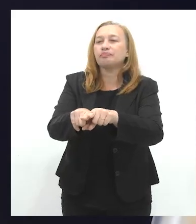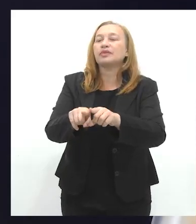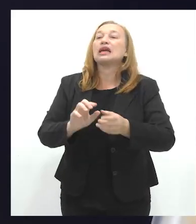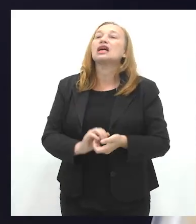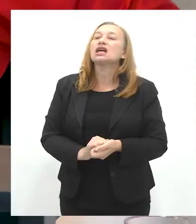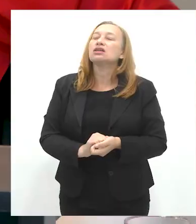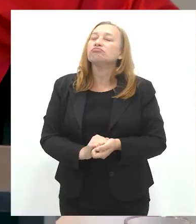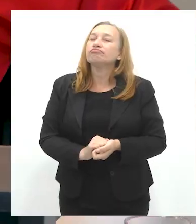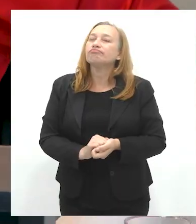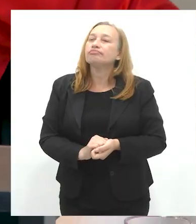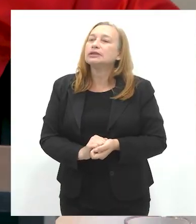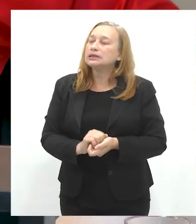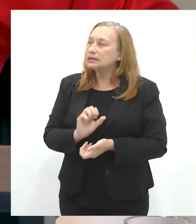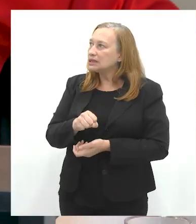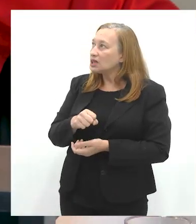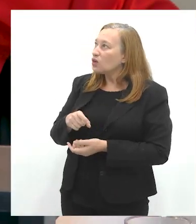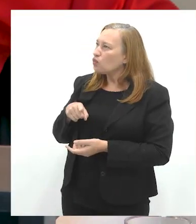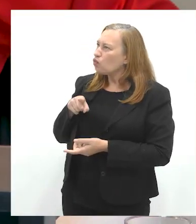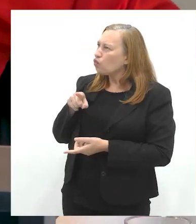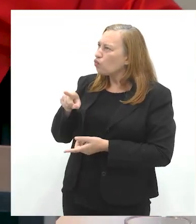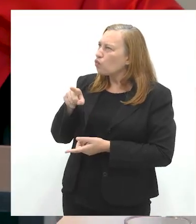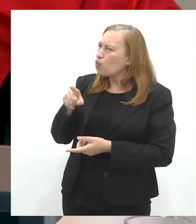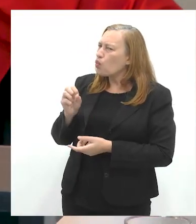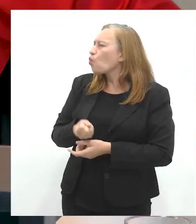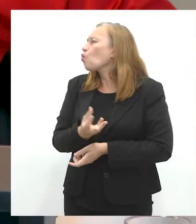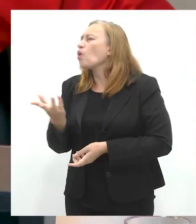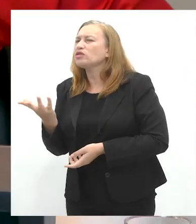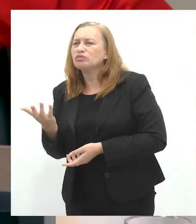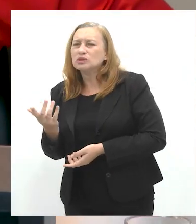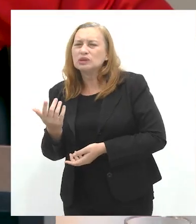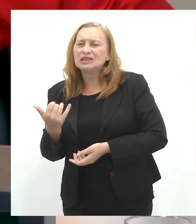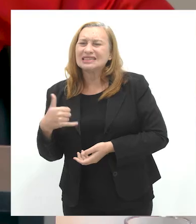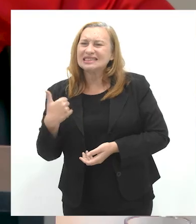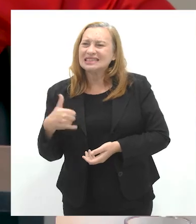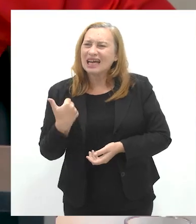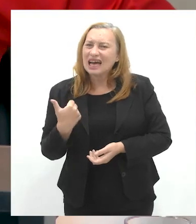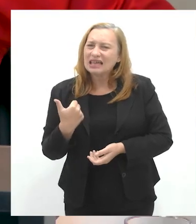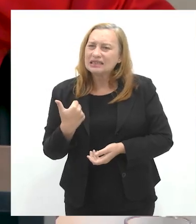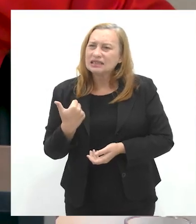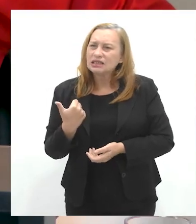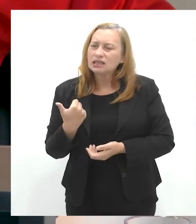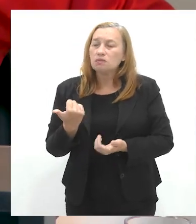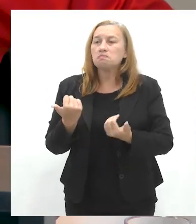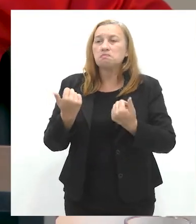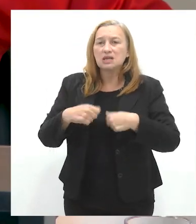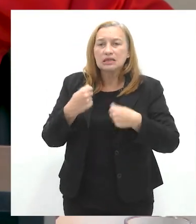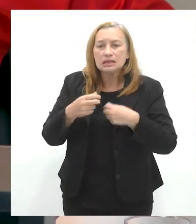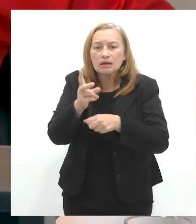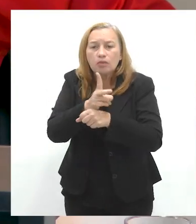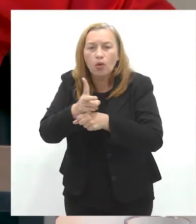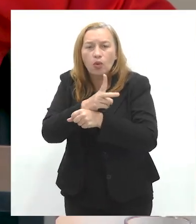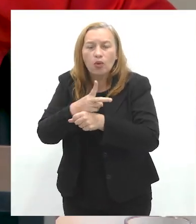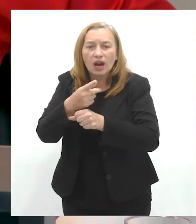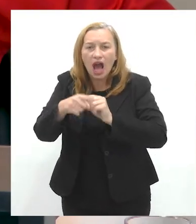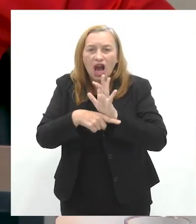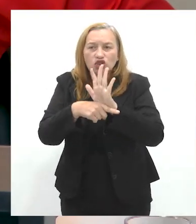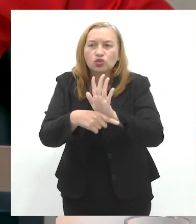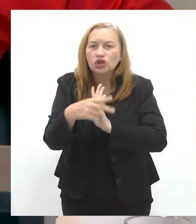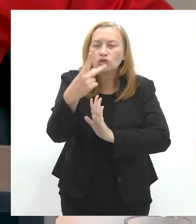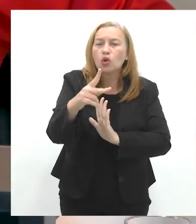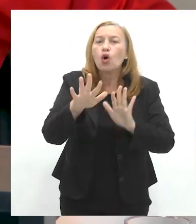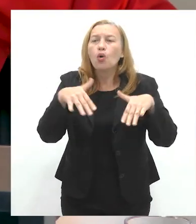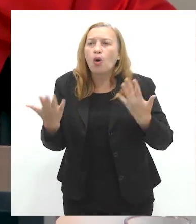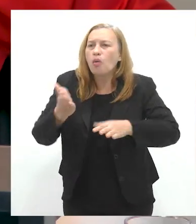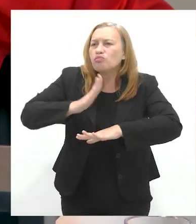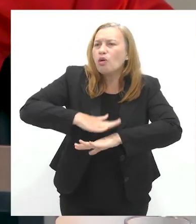sim. E vem cá, com quantos anos que a gente deve procurar a sua ajuda? Qual é o momento